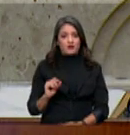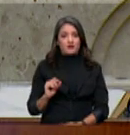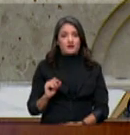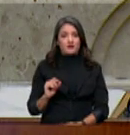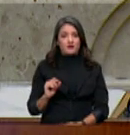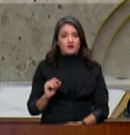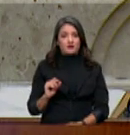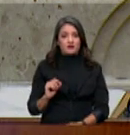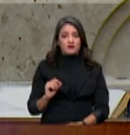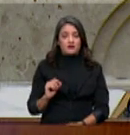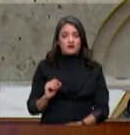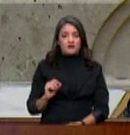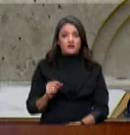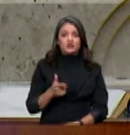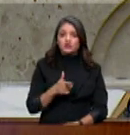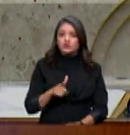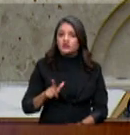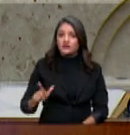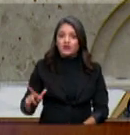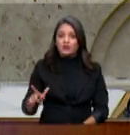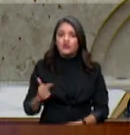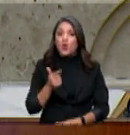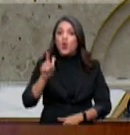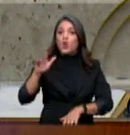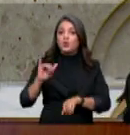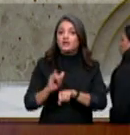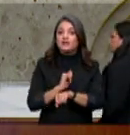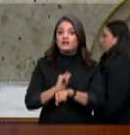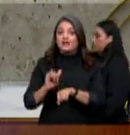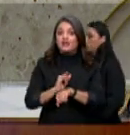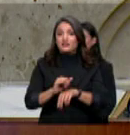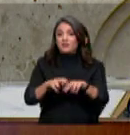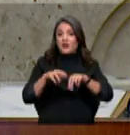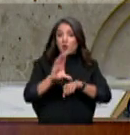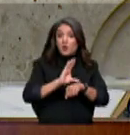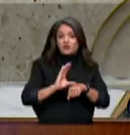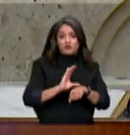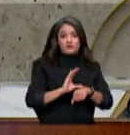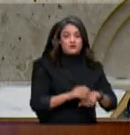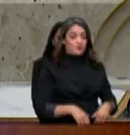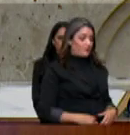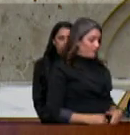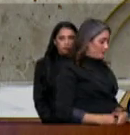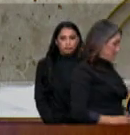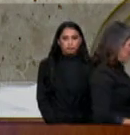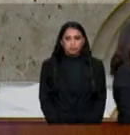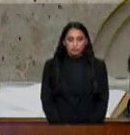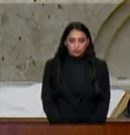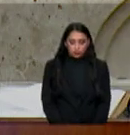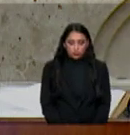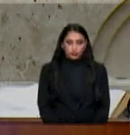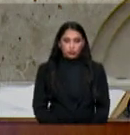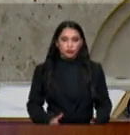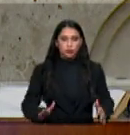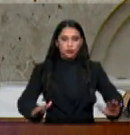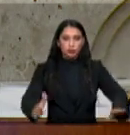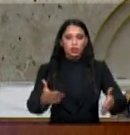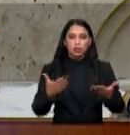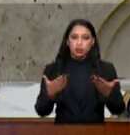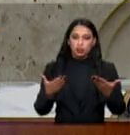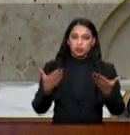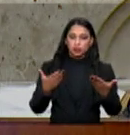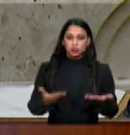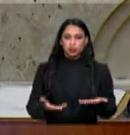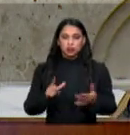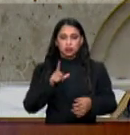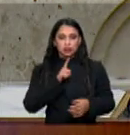da inexistência de outros meios constitucionais. Quando há uma pleia de decisões